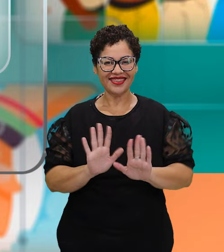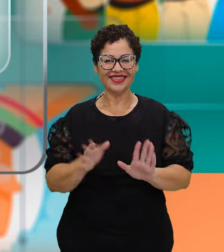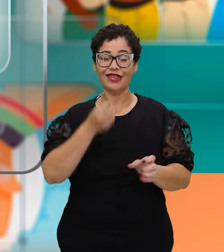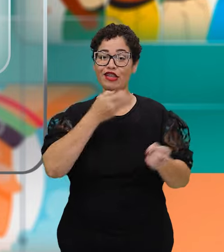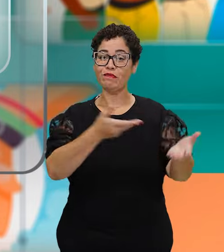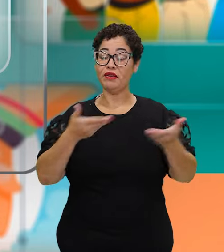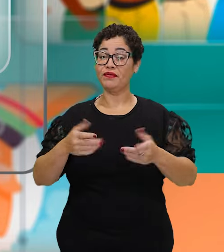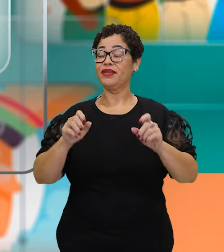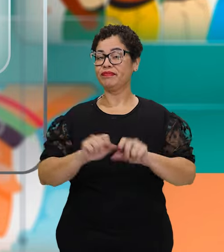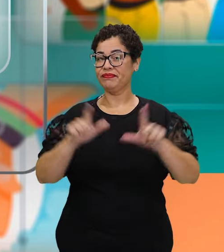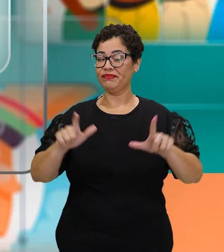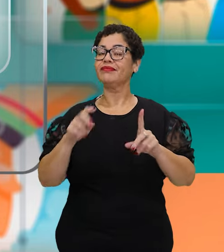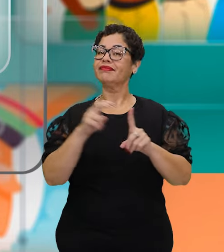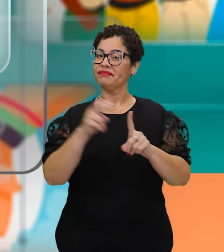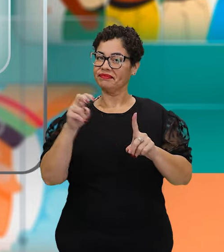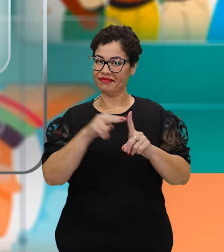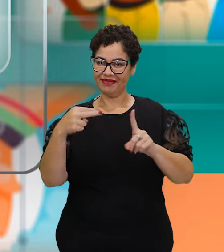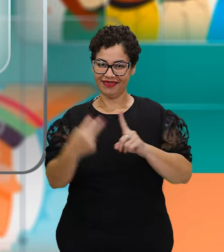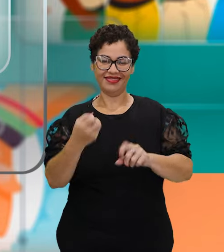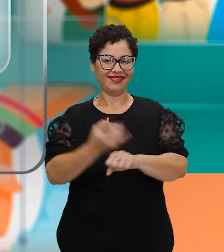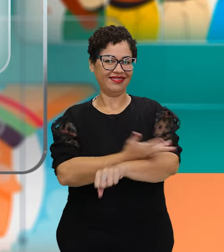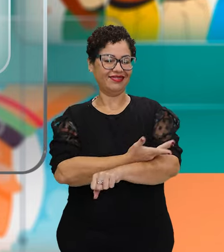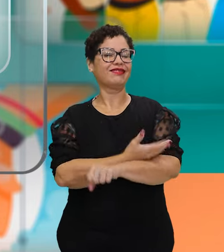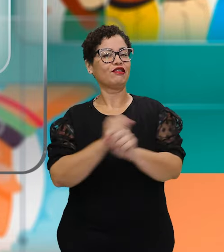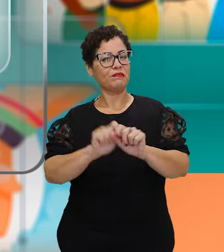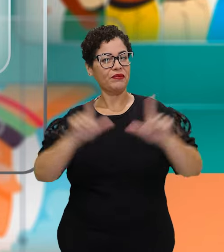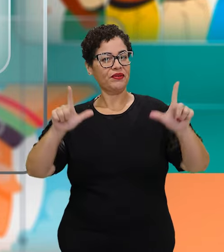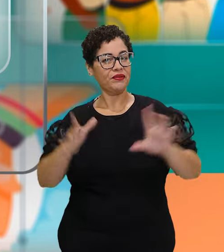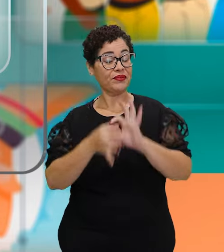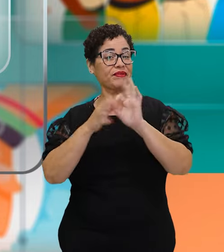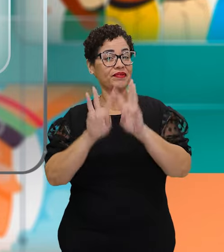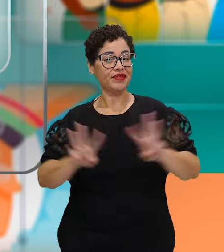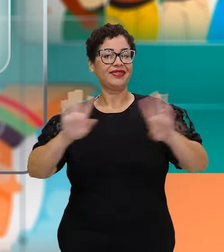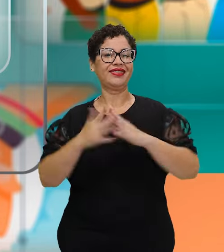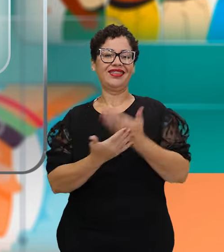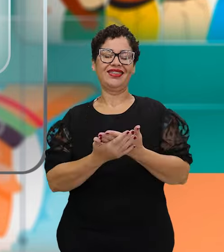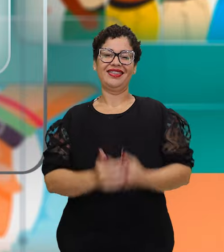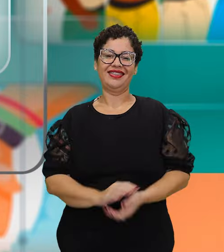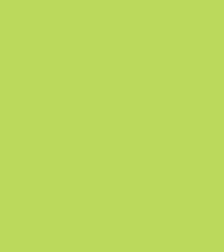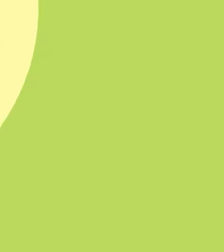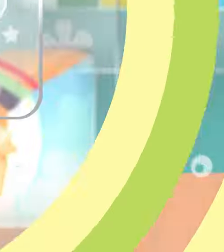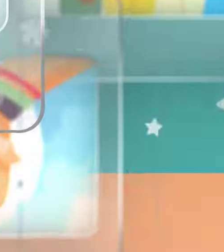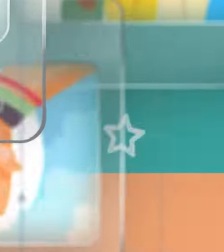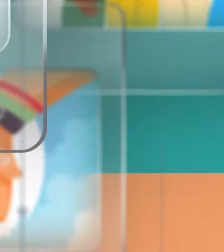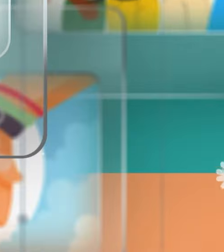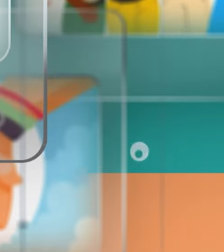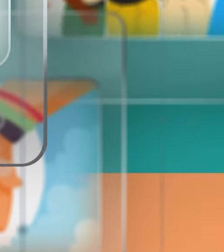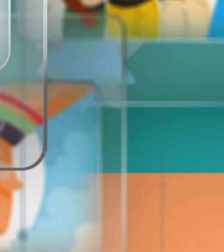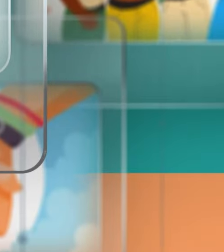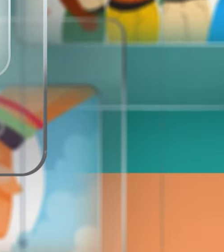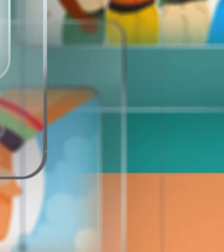pessoal! Sejam bem-vindos ao programa Inteligência Socioemocional, Portal Conexão Escola.